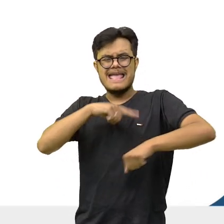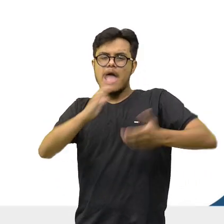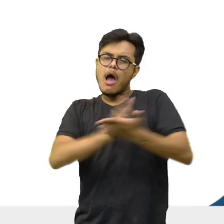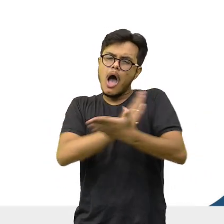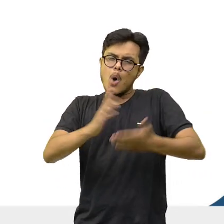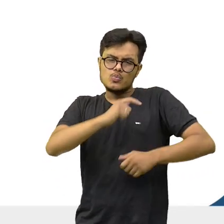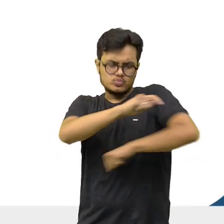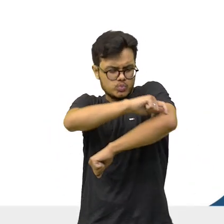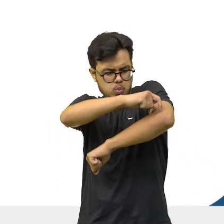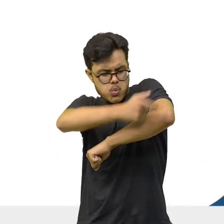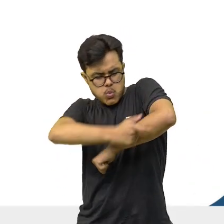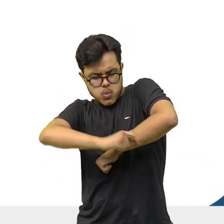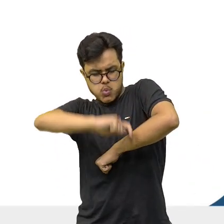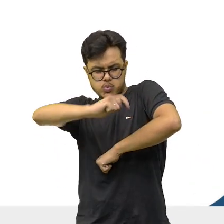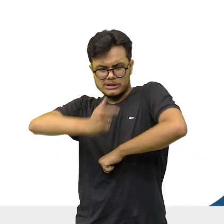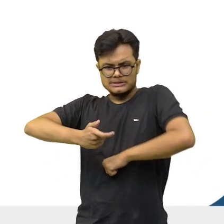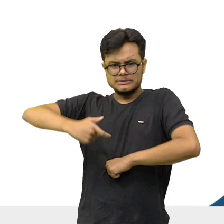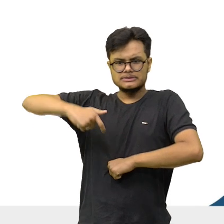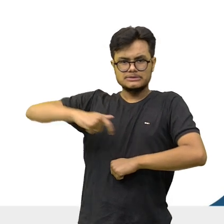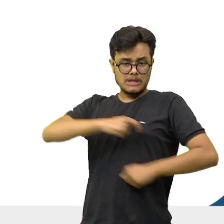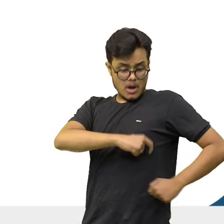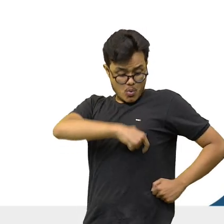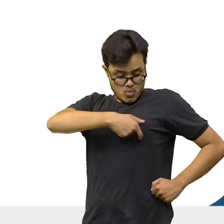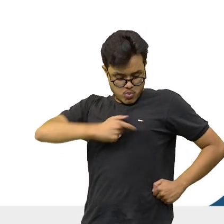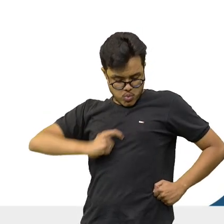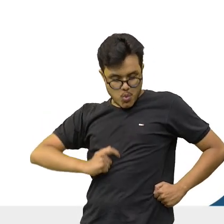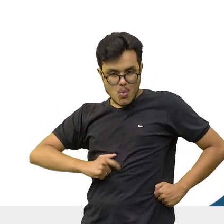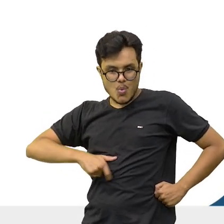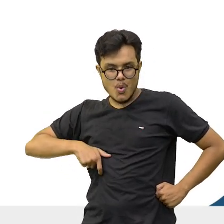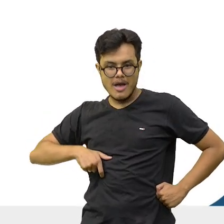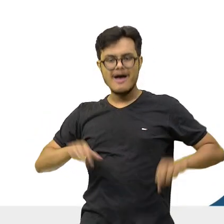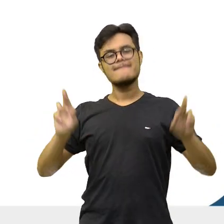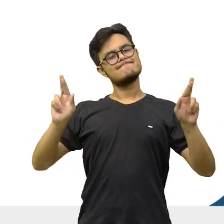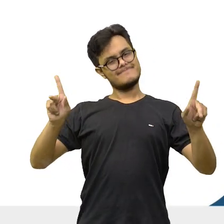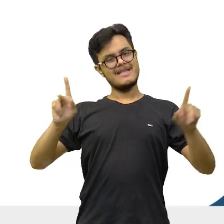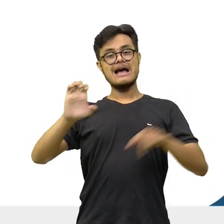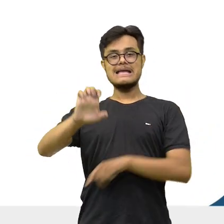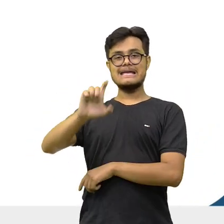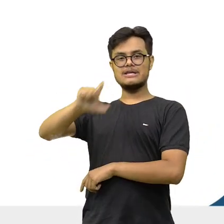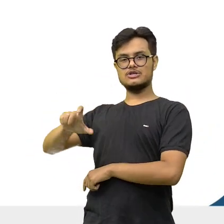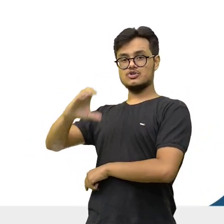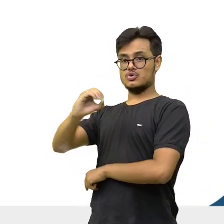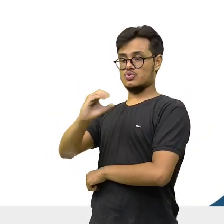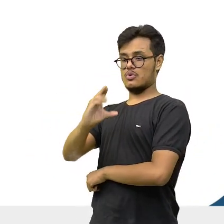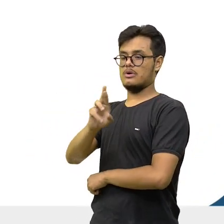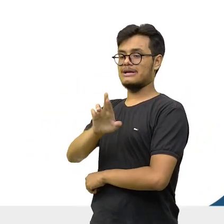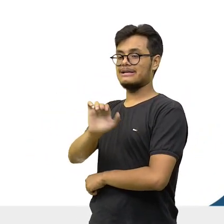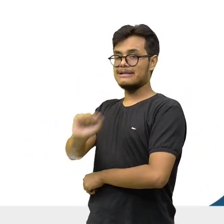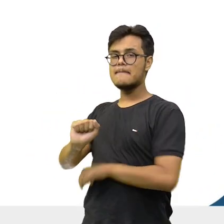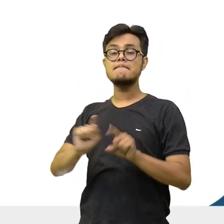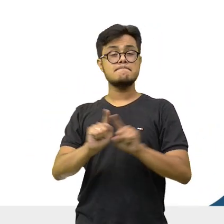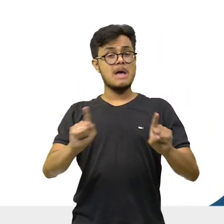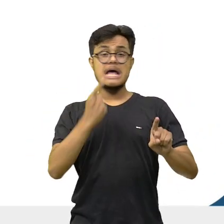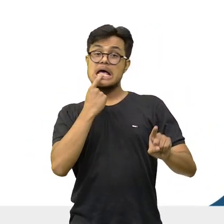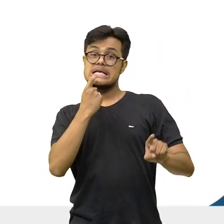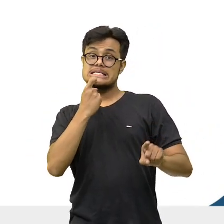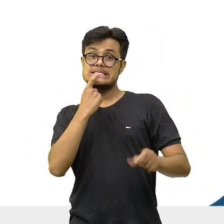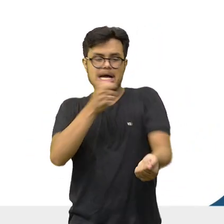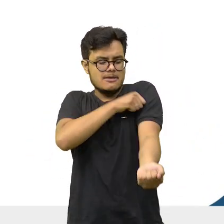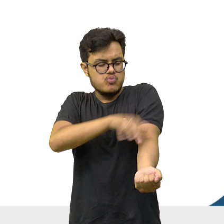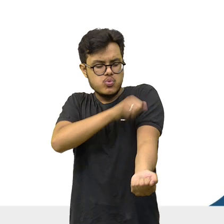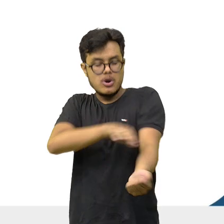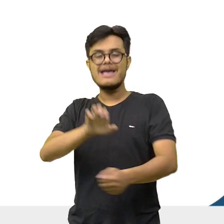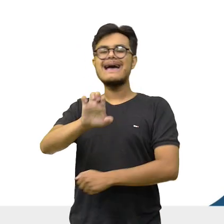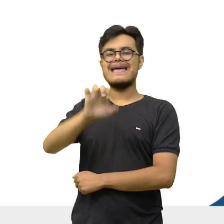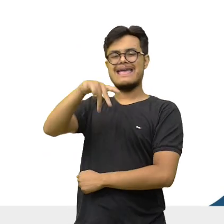liberação em uma cavidade corporal, aí a classificação da exócrina, tudo bem? Essa porção endócrina